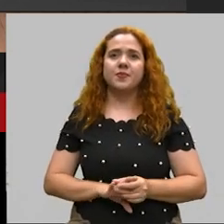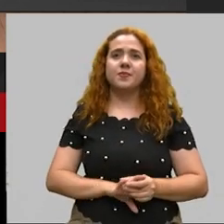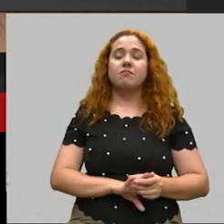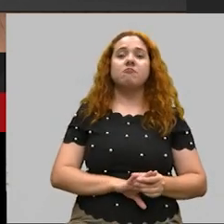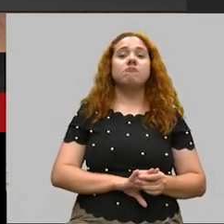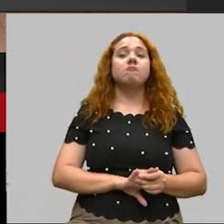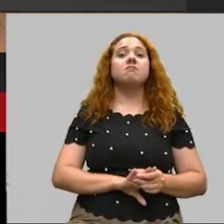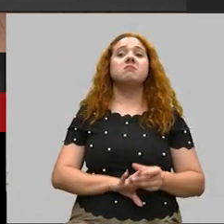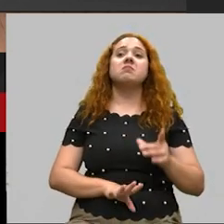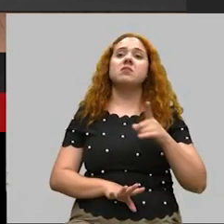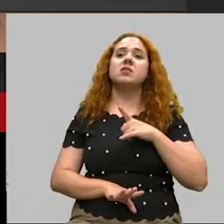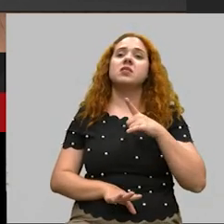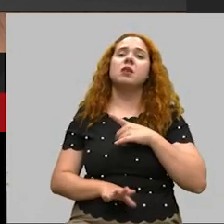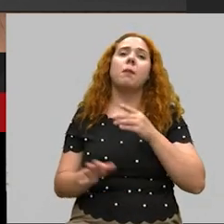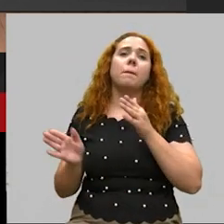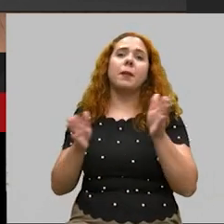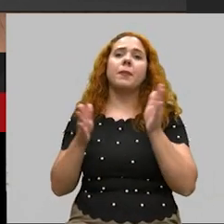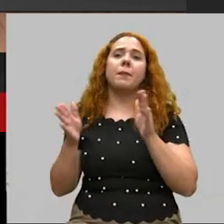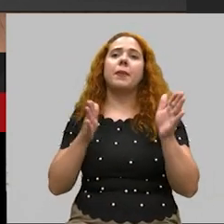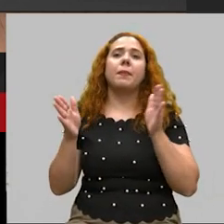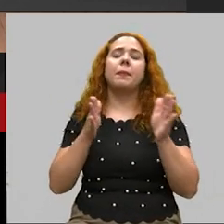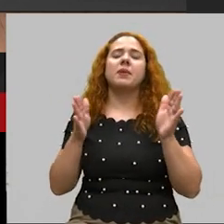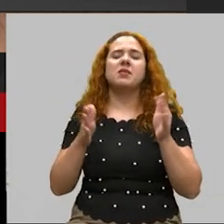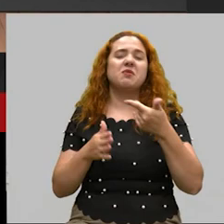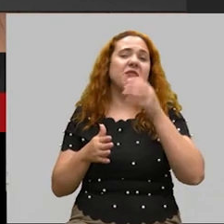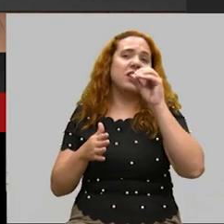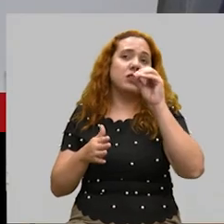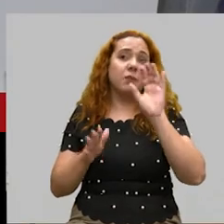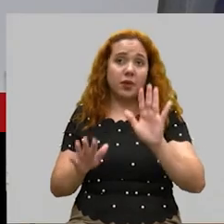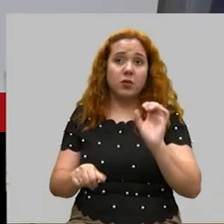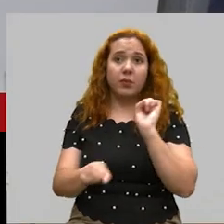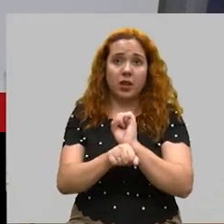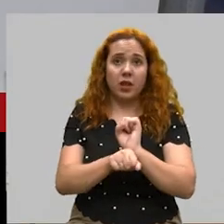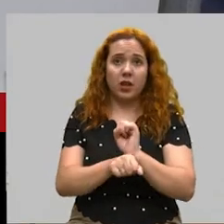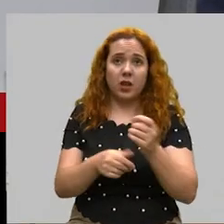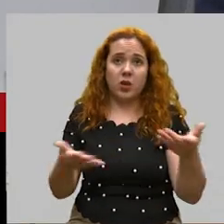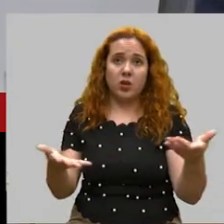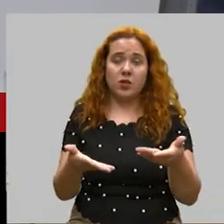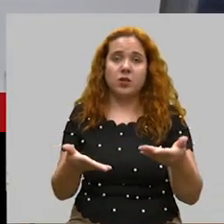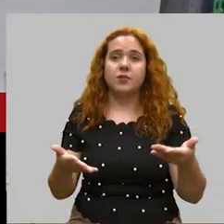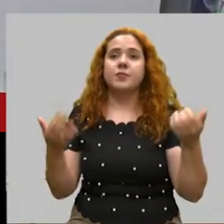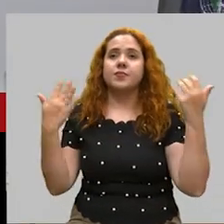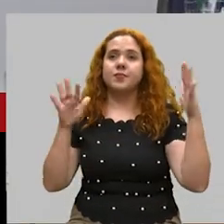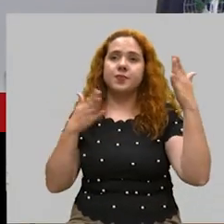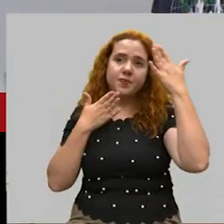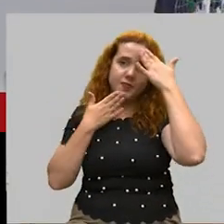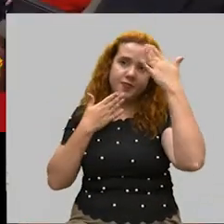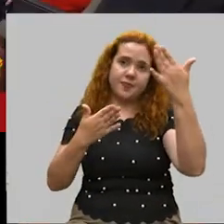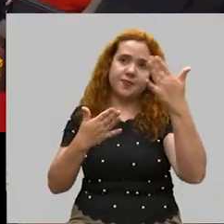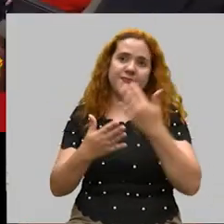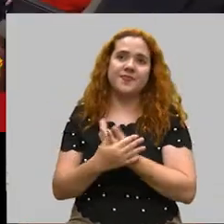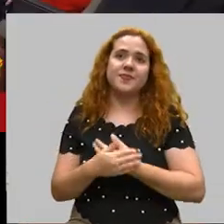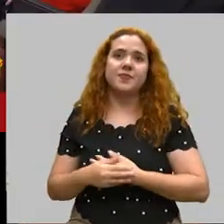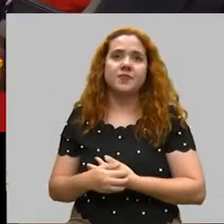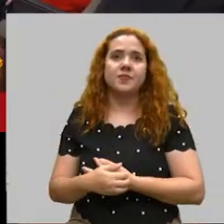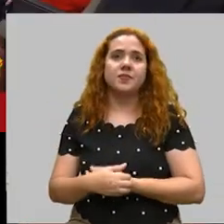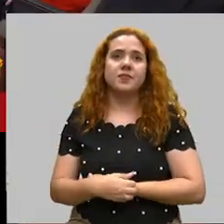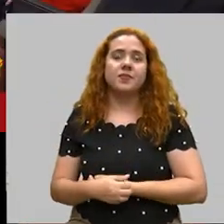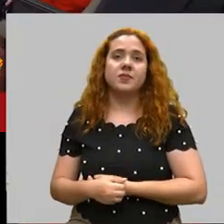tem mais uns 20 slides mas eu fico por aqui tá bom agradeço demais viu gente muito obrigado